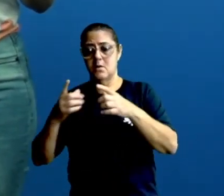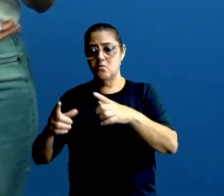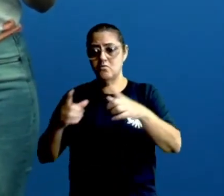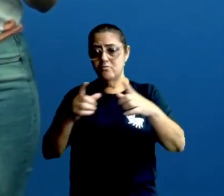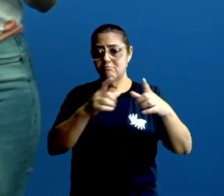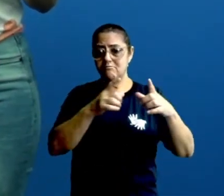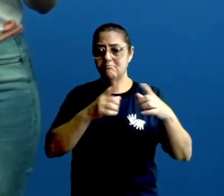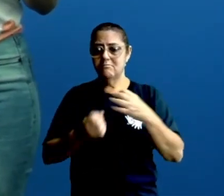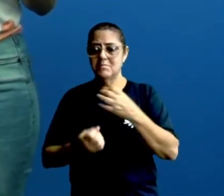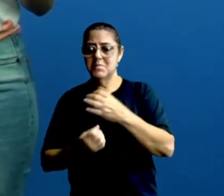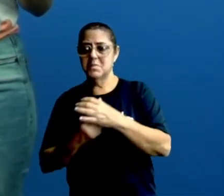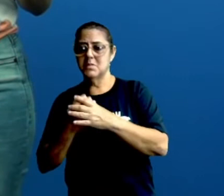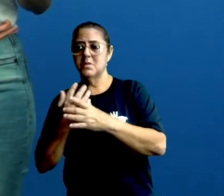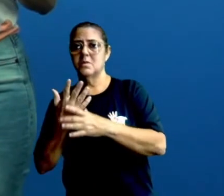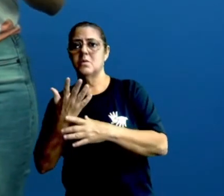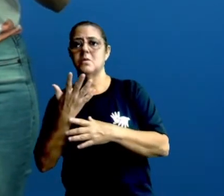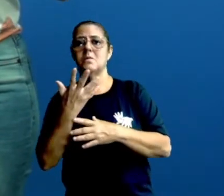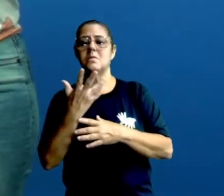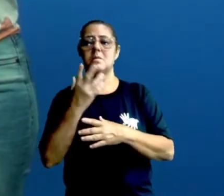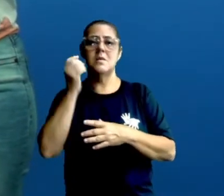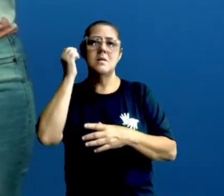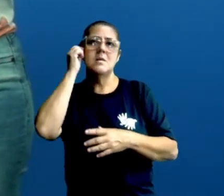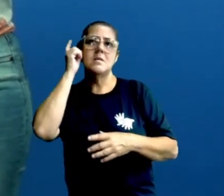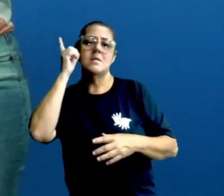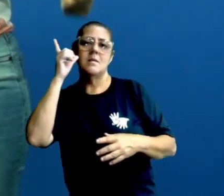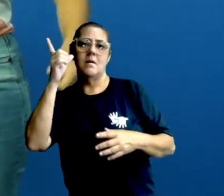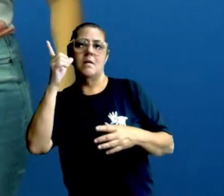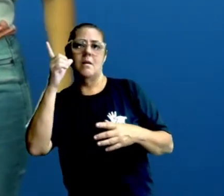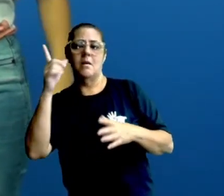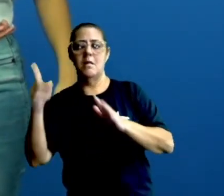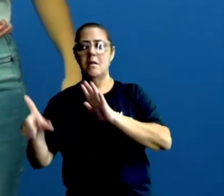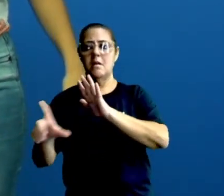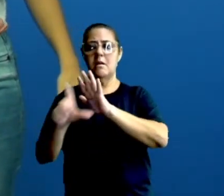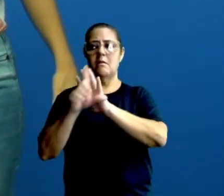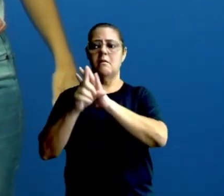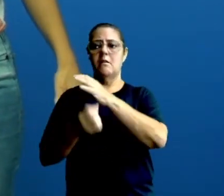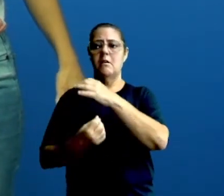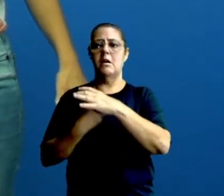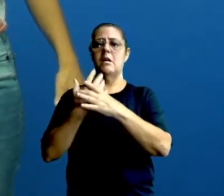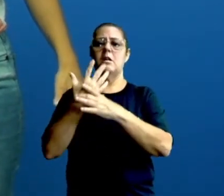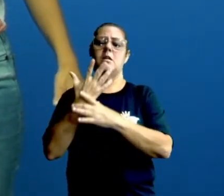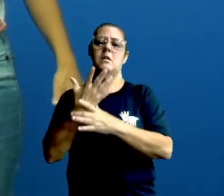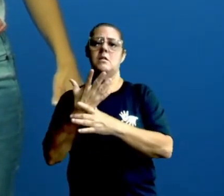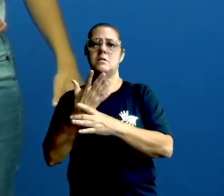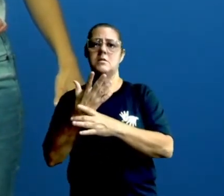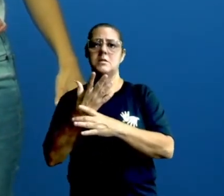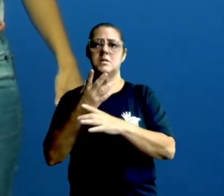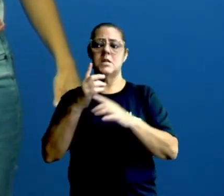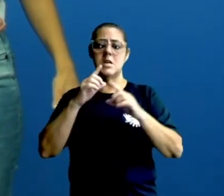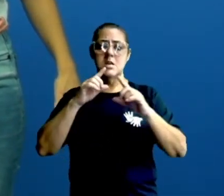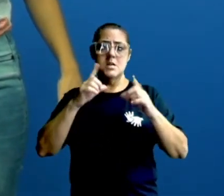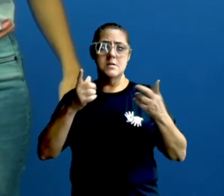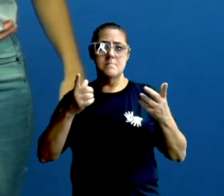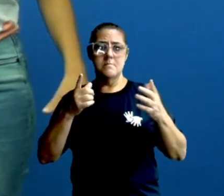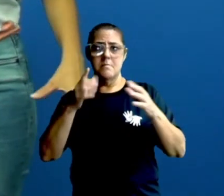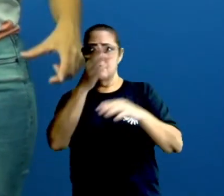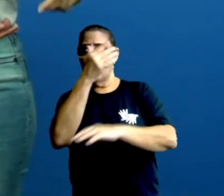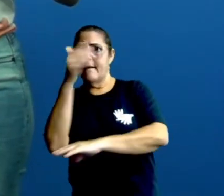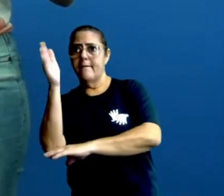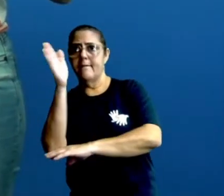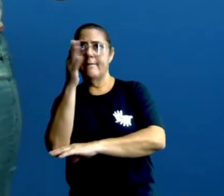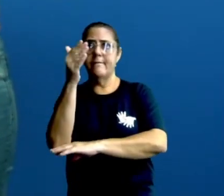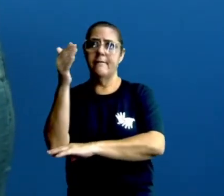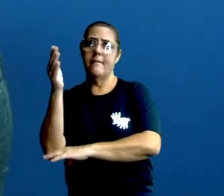nação. A partir daquela ideia, eles criam leis, eles criam símbolos cívicos como